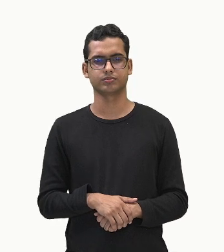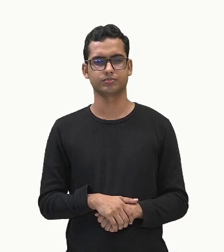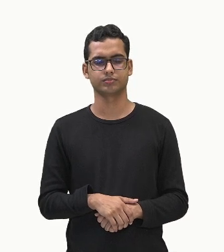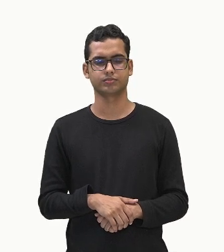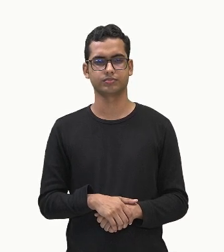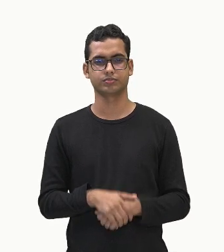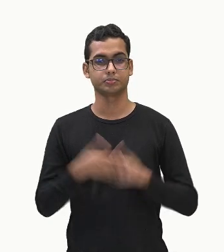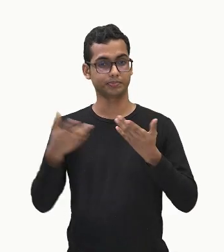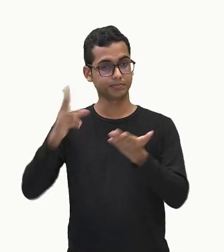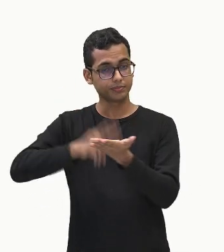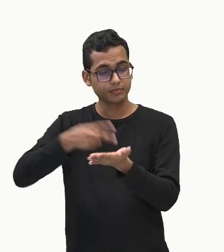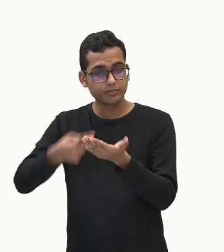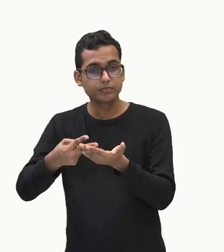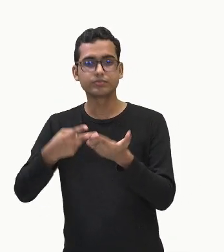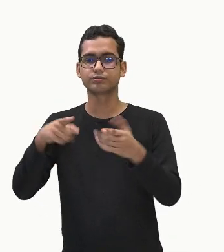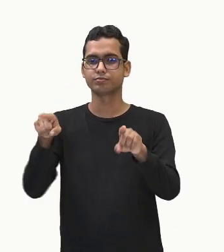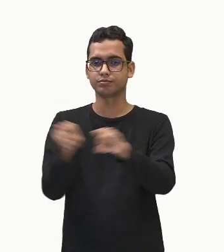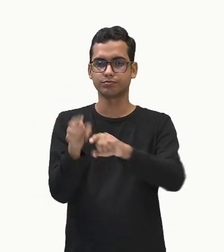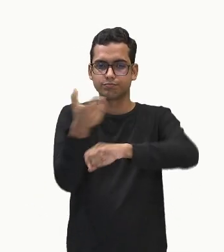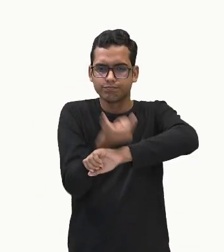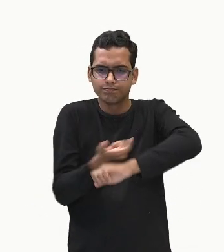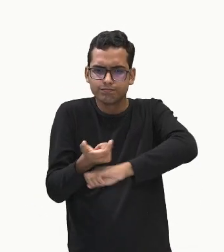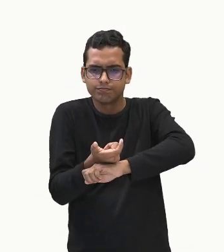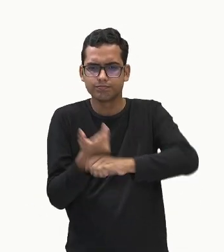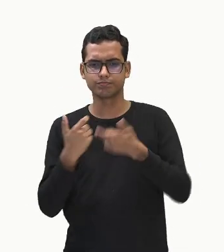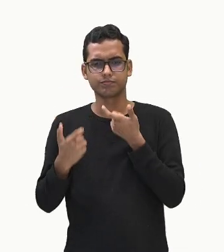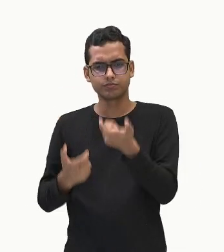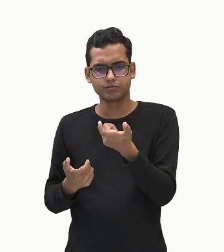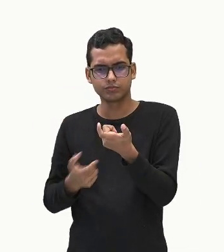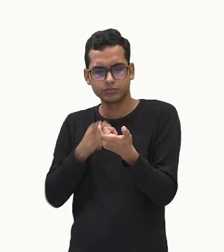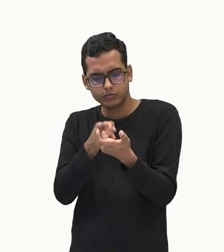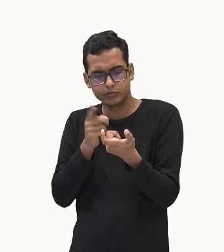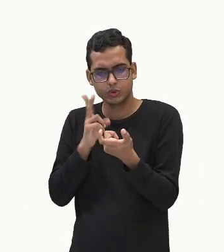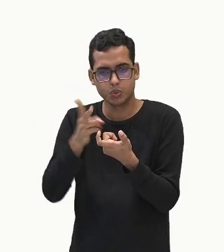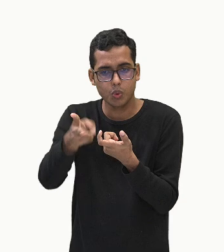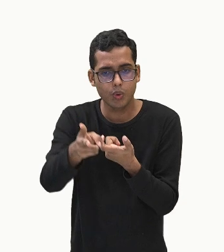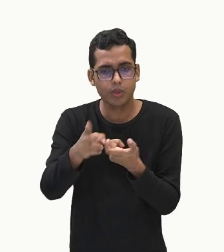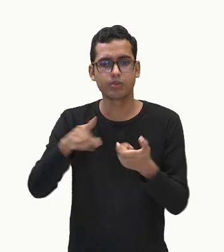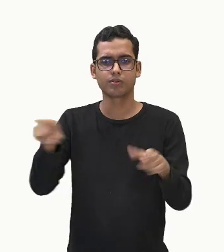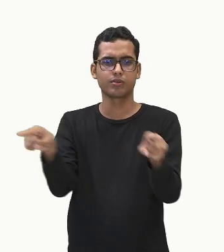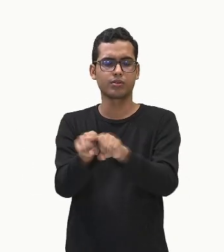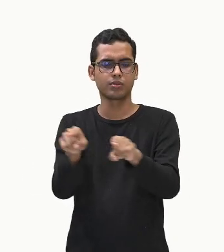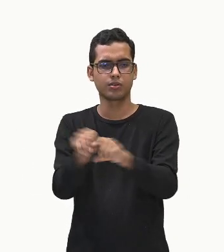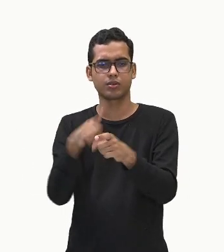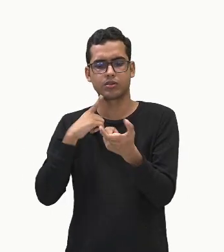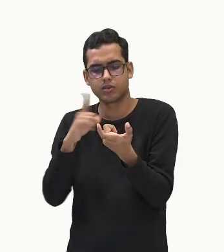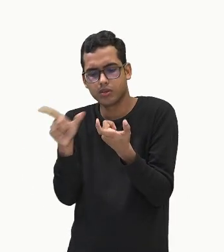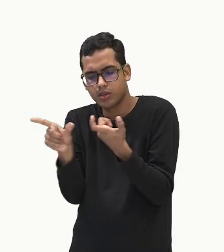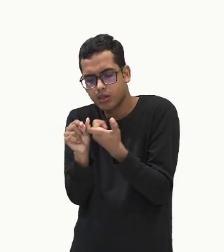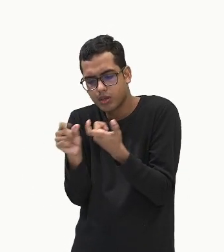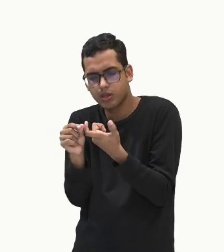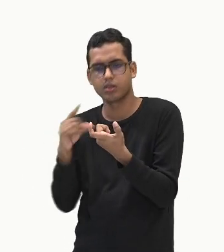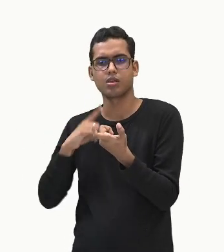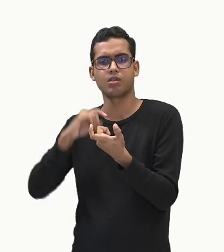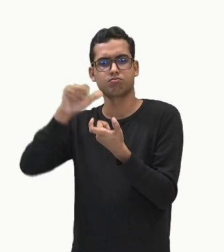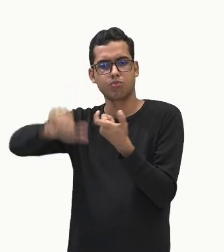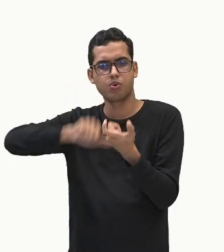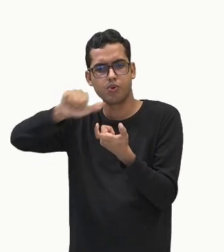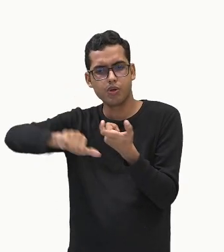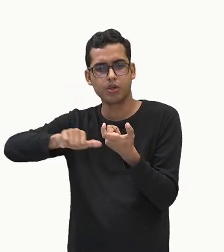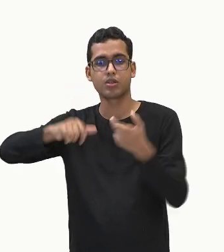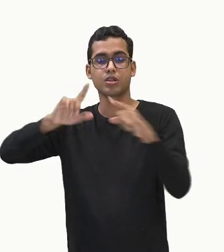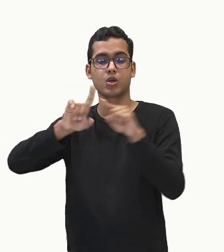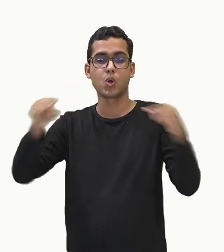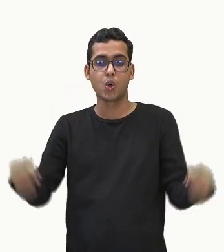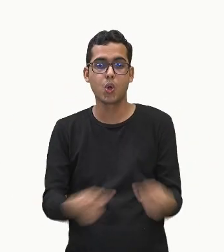a gente vai manter a mesma raiz e vai adicionar aí as mesmas terminações de acordo com o tipo, né,